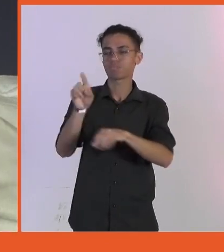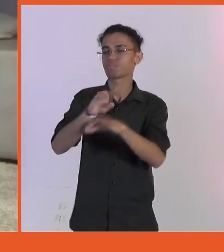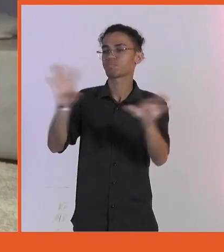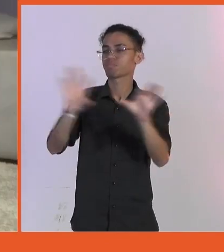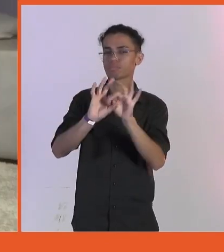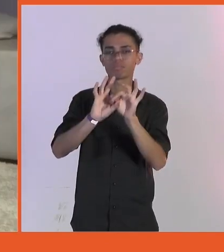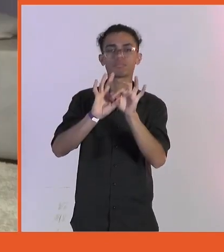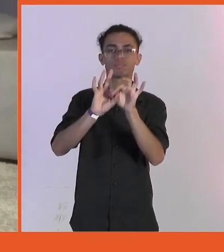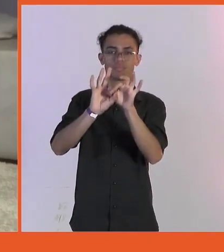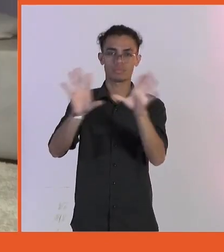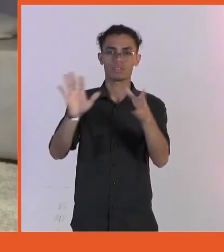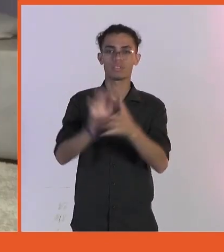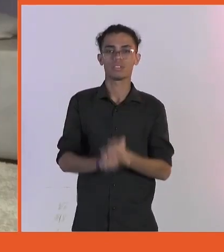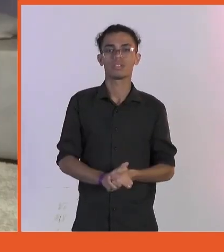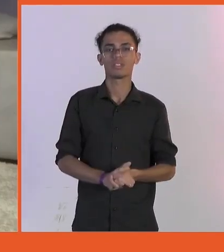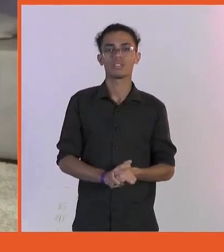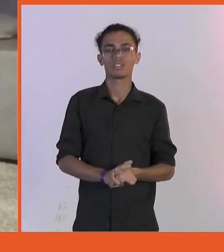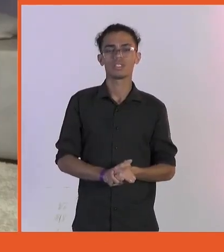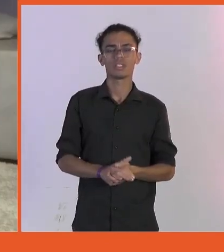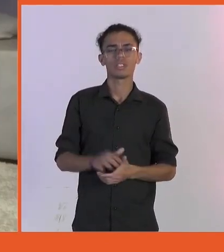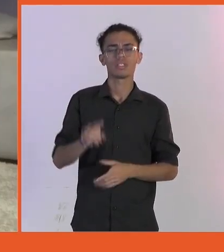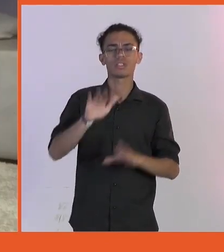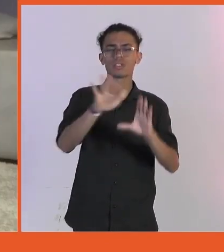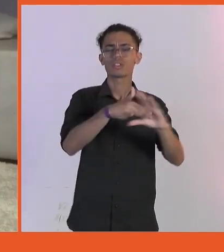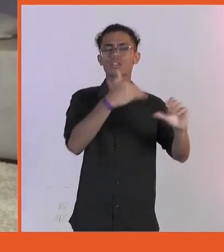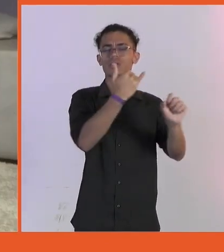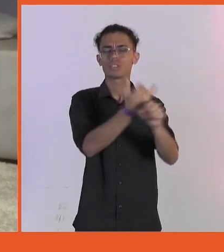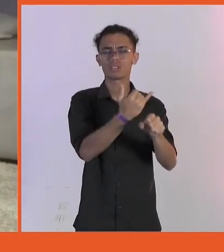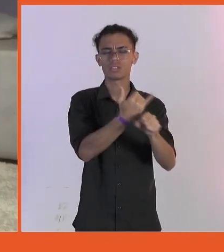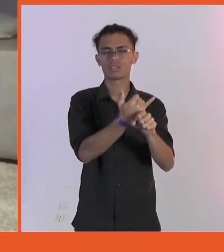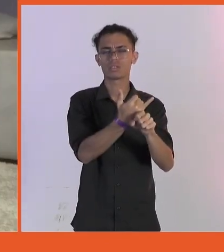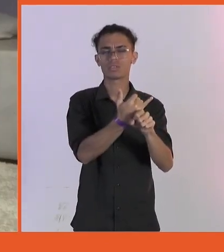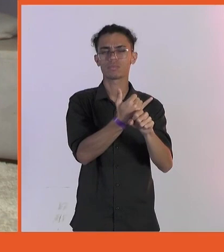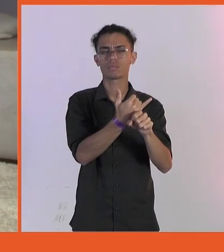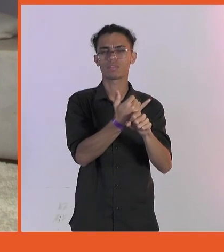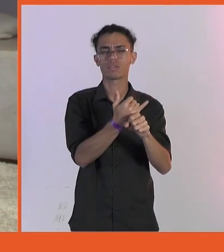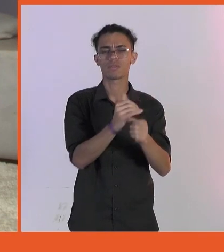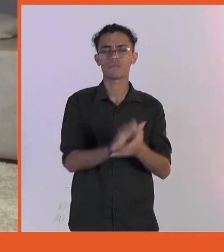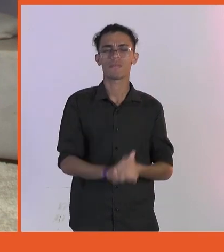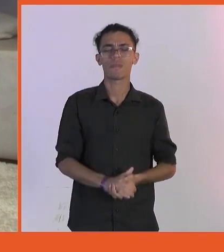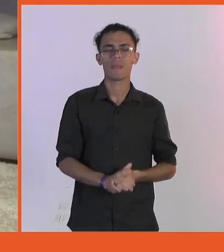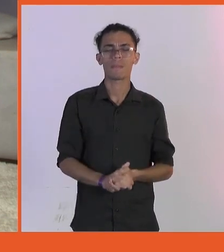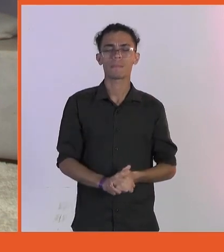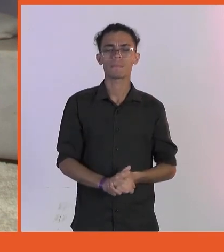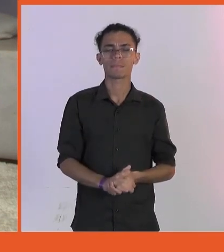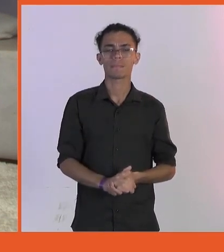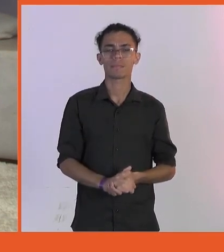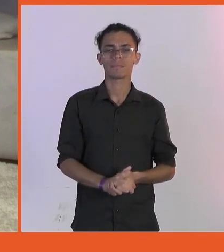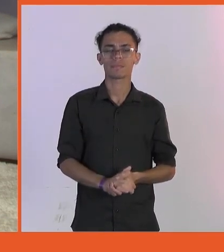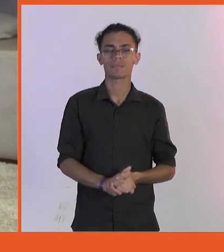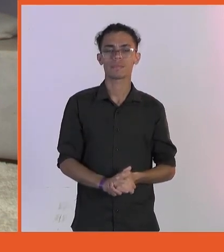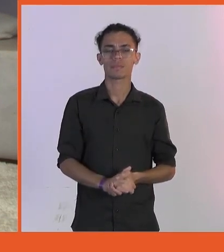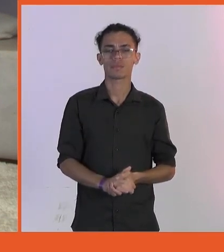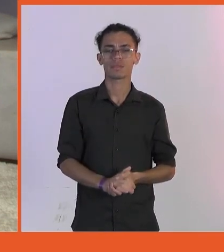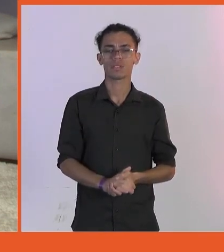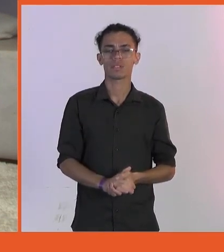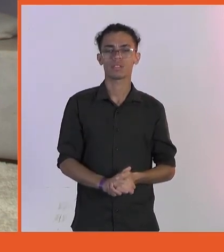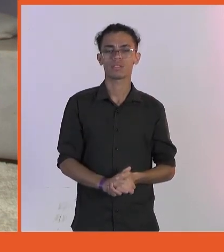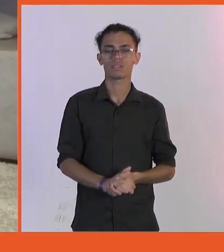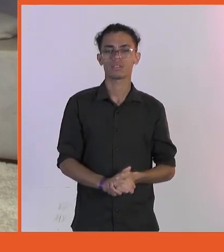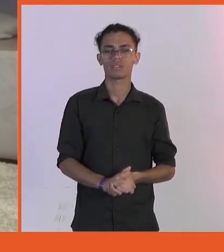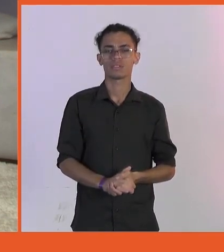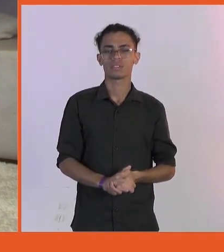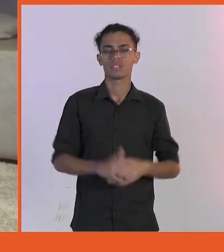vontade. Pessoal aí do Grupo Bom que está me assistindo, ó, tô de olho em vocês, hein? O pessoal da minha comunidade está